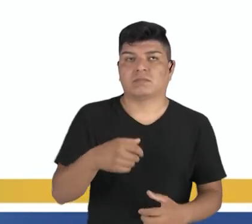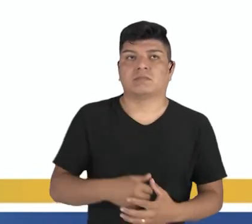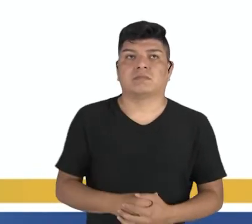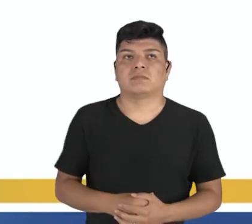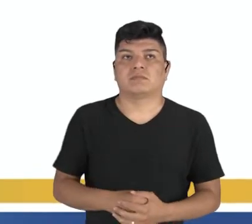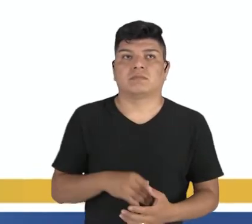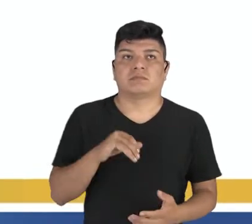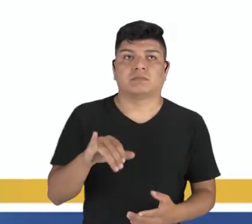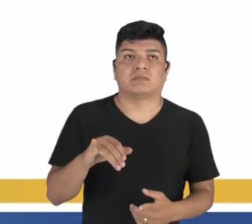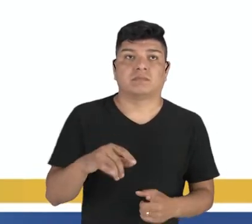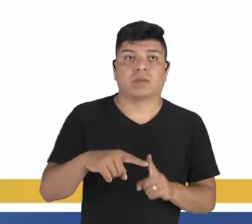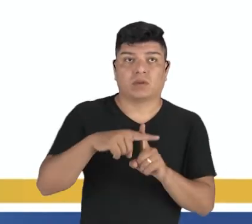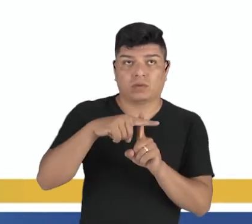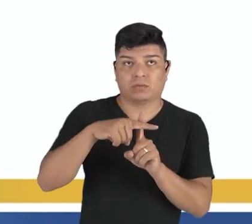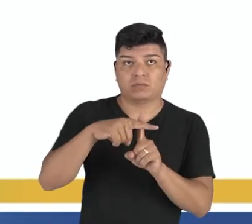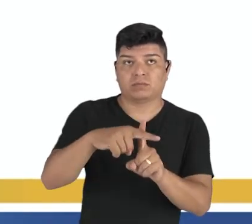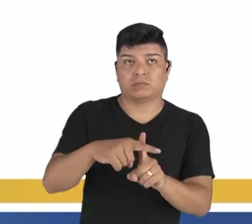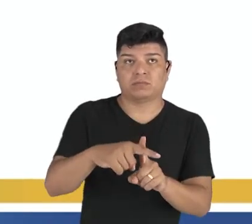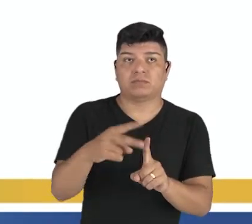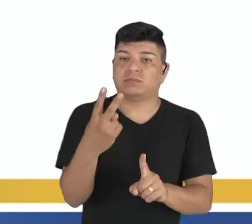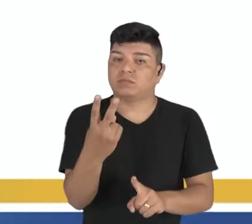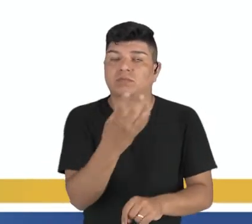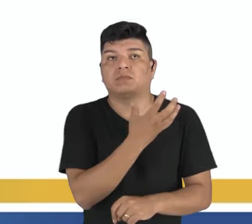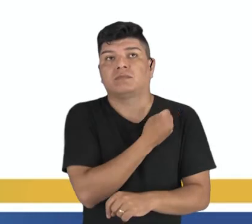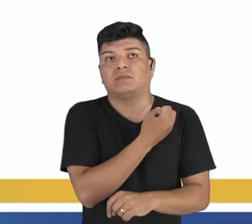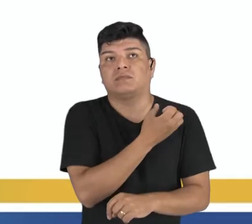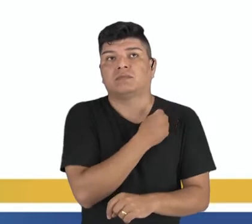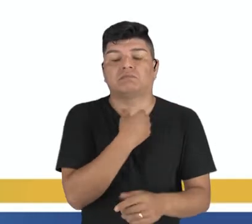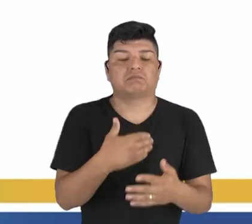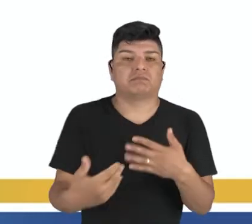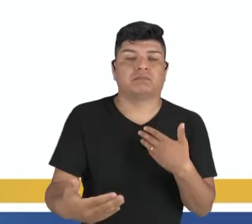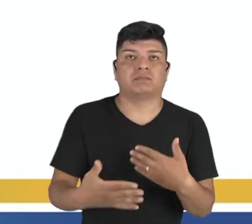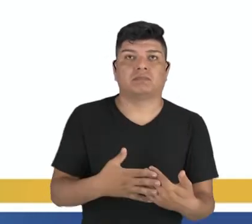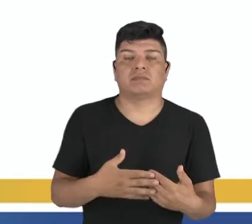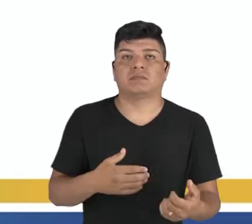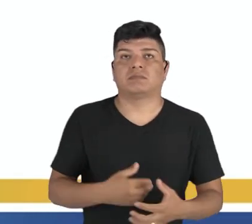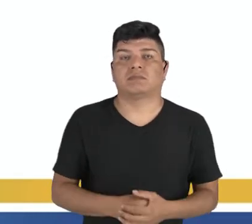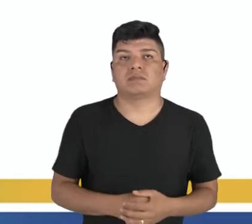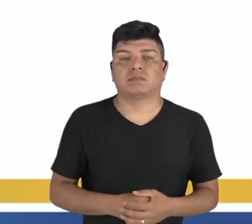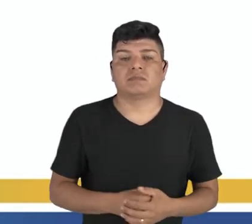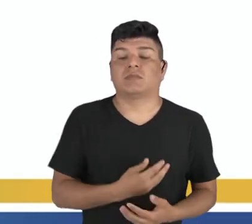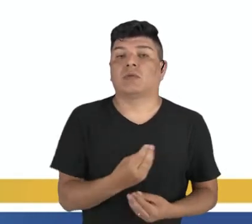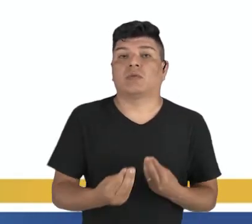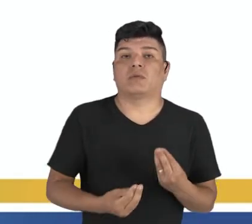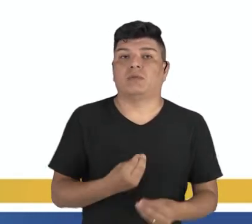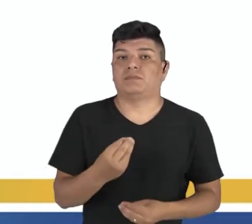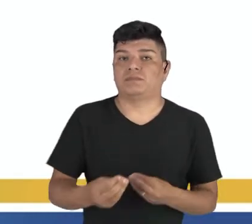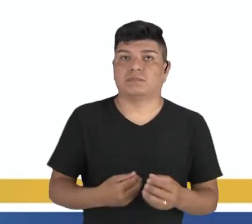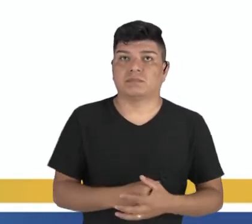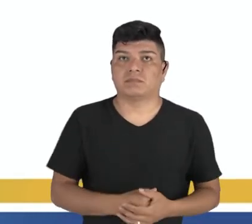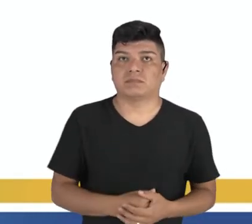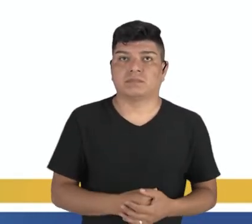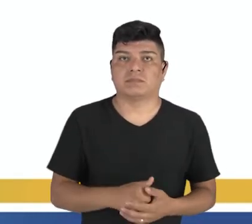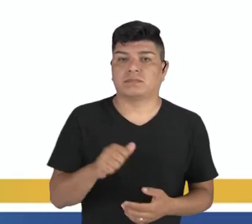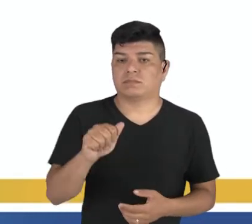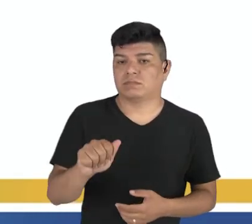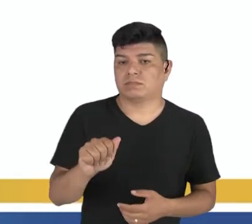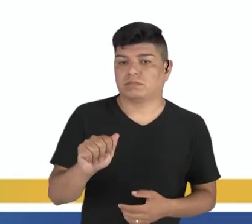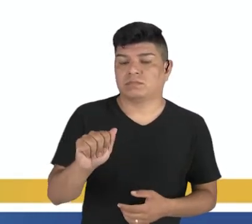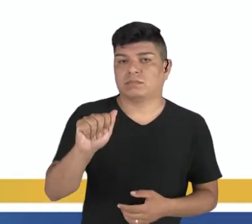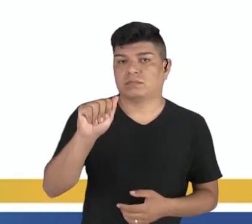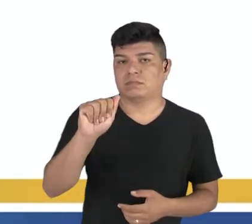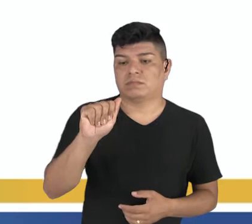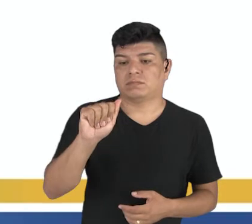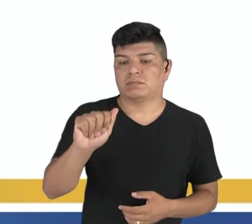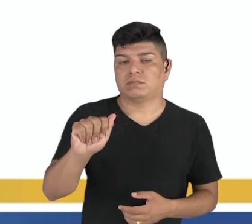E se eu dissesse para vocês a soma de dois números quaisquer, como vocês escreveriam? Então,